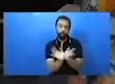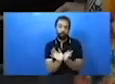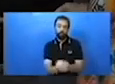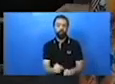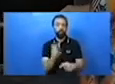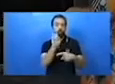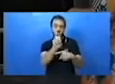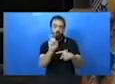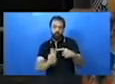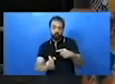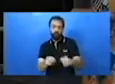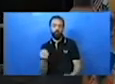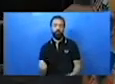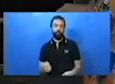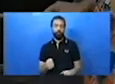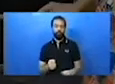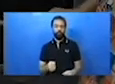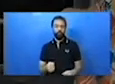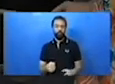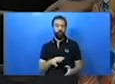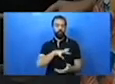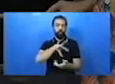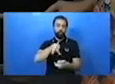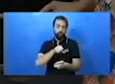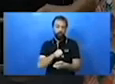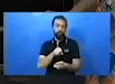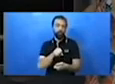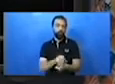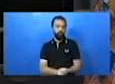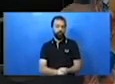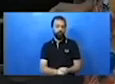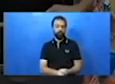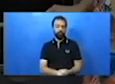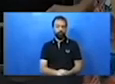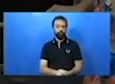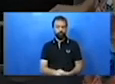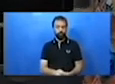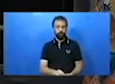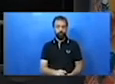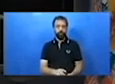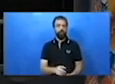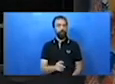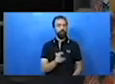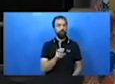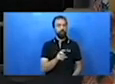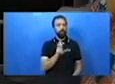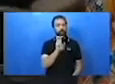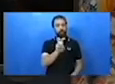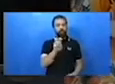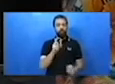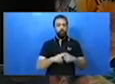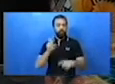eu tenho 5/5. Eu tenho as 5 partes de 5. Então,